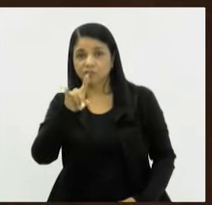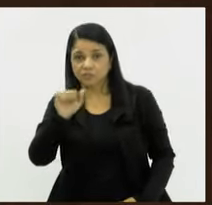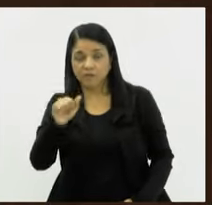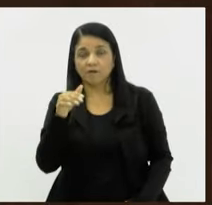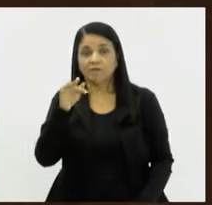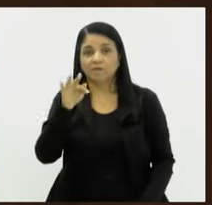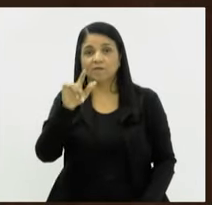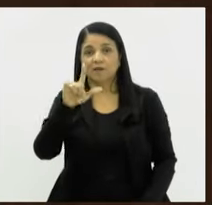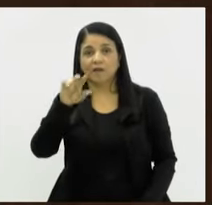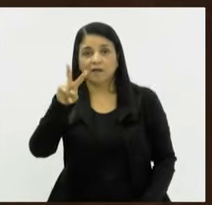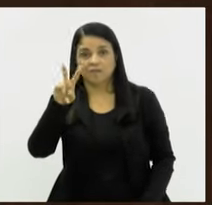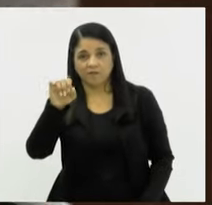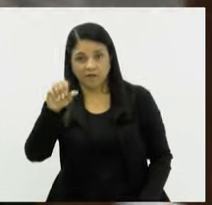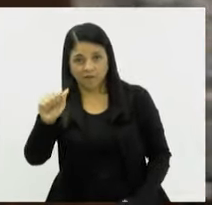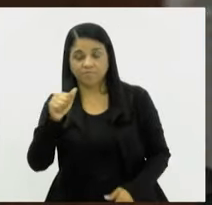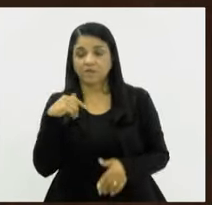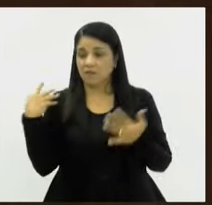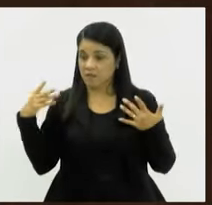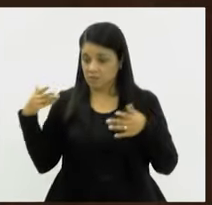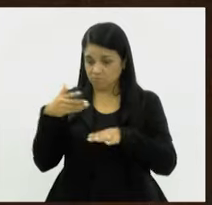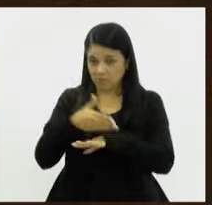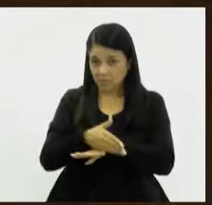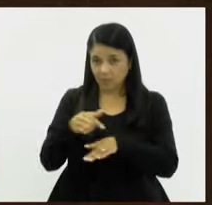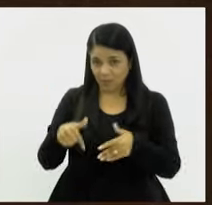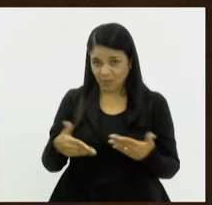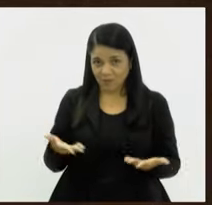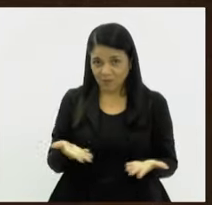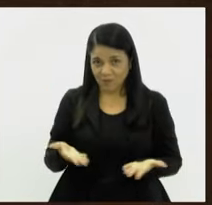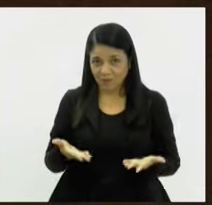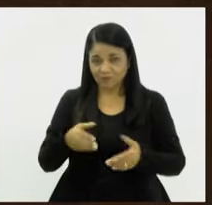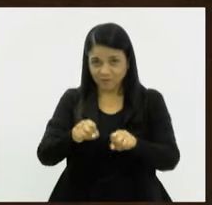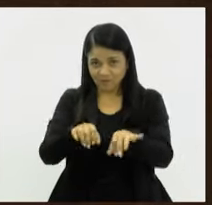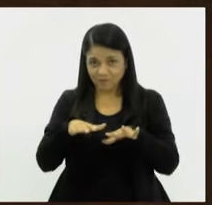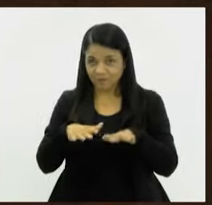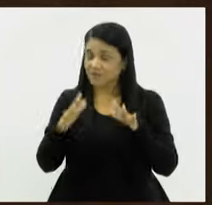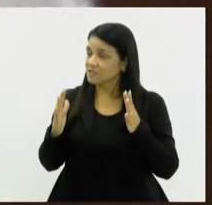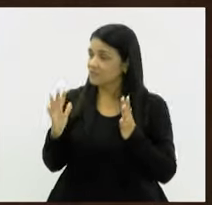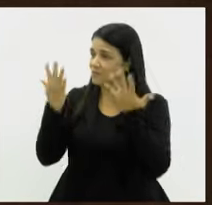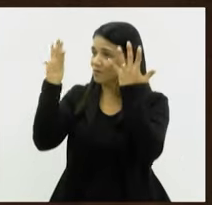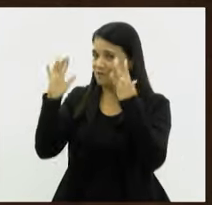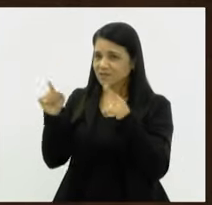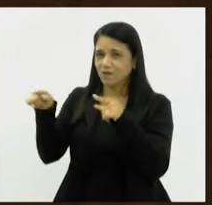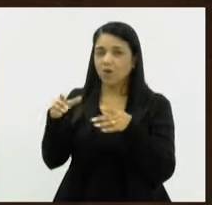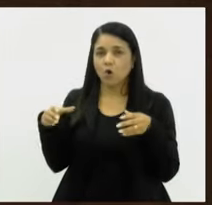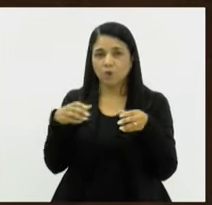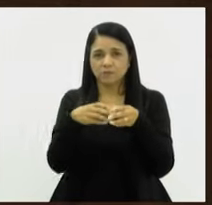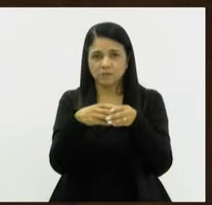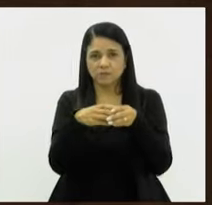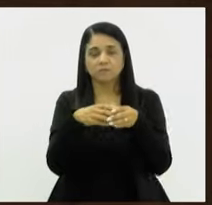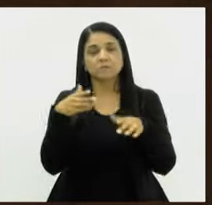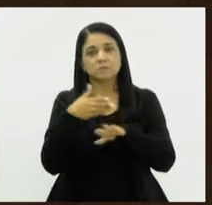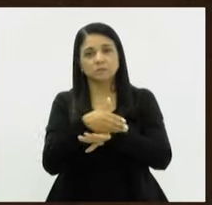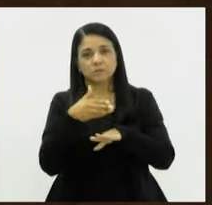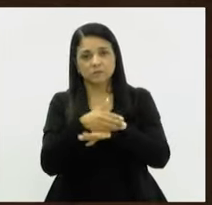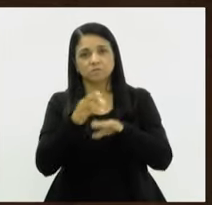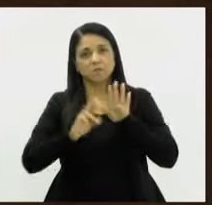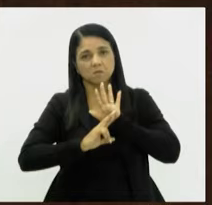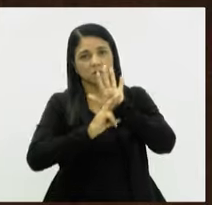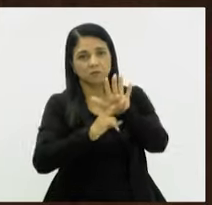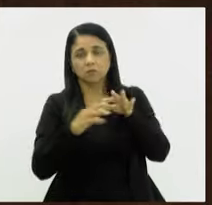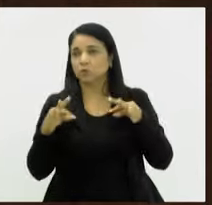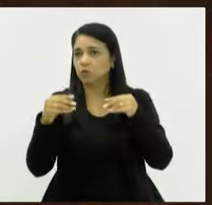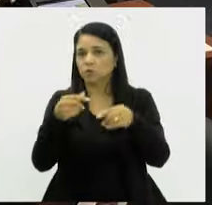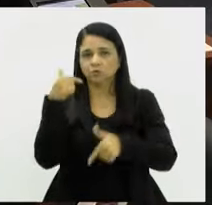aqui hoje dentro da nossa sessão plenária. Eu quero fazer uma saudação a essa comissão que participou representando todos